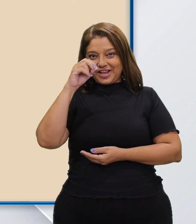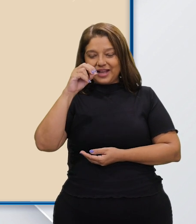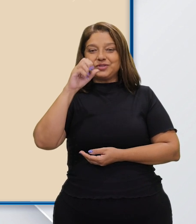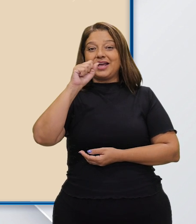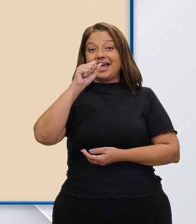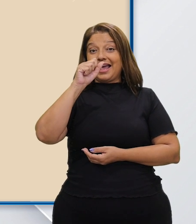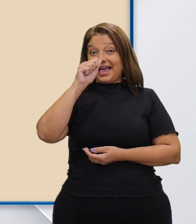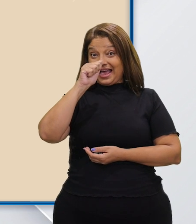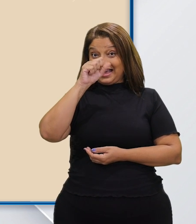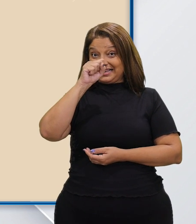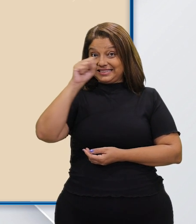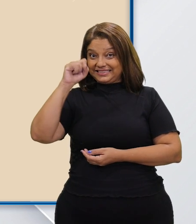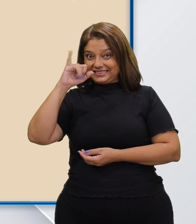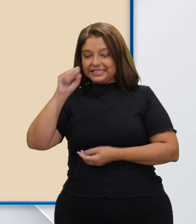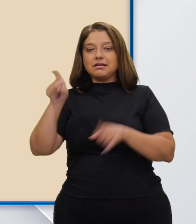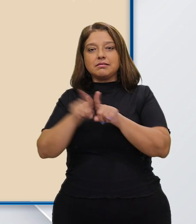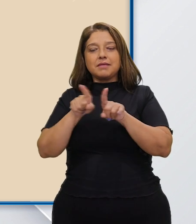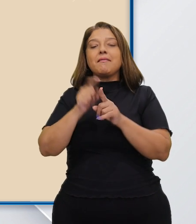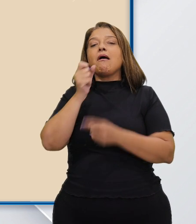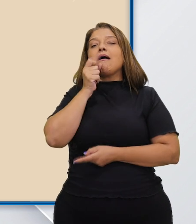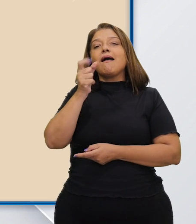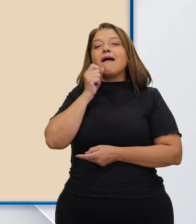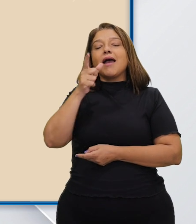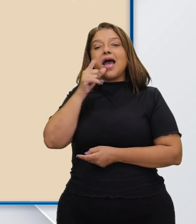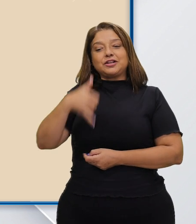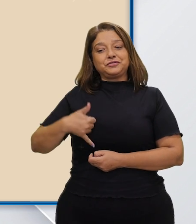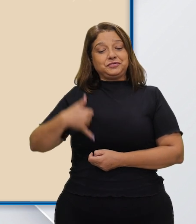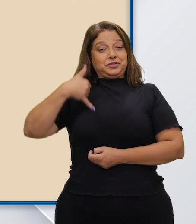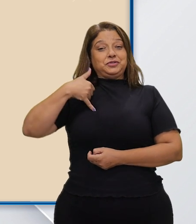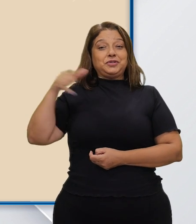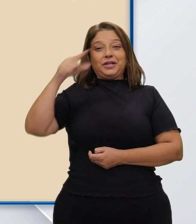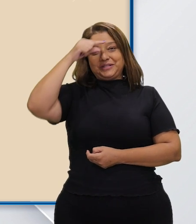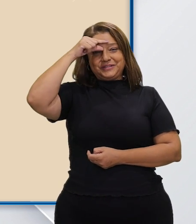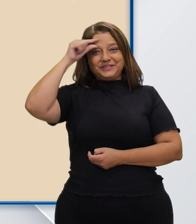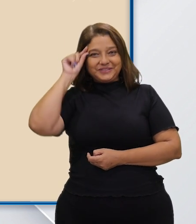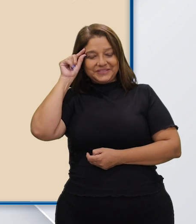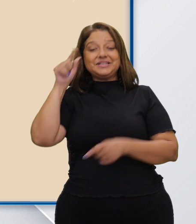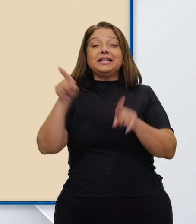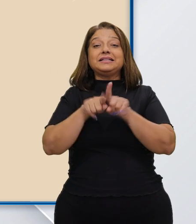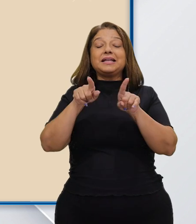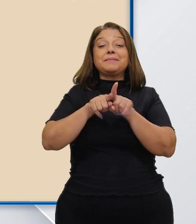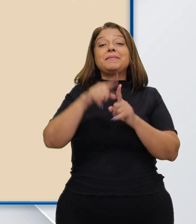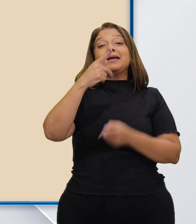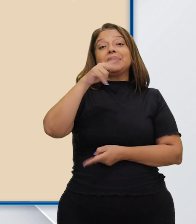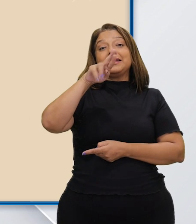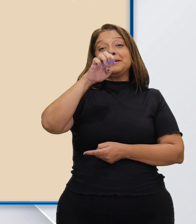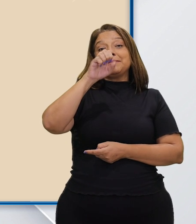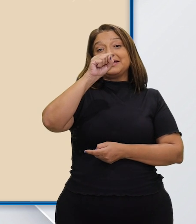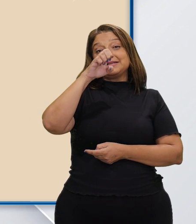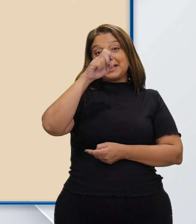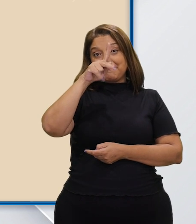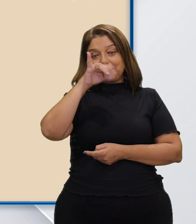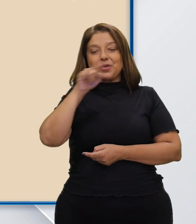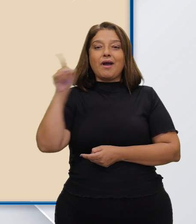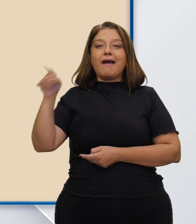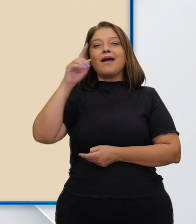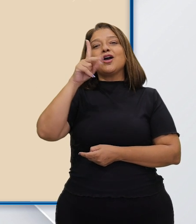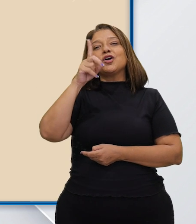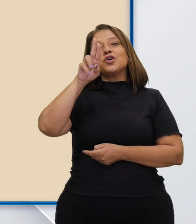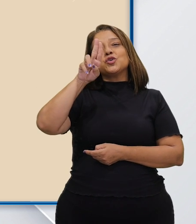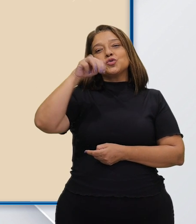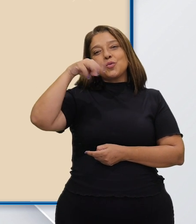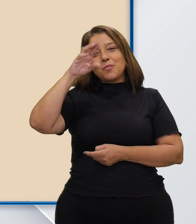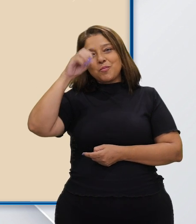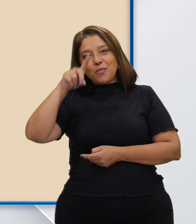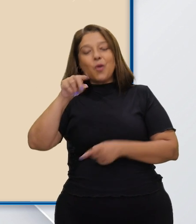o Gato Vaidoso, de Monteiro Lobato, Presépio, de Carlos Drummond de Andrade, Feliz Aniversário,